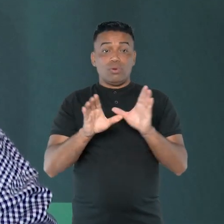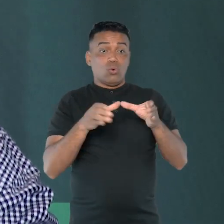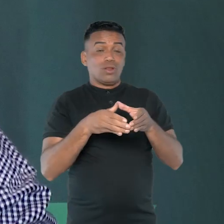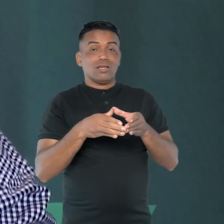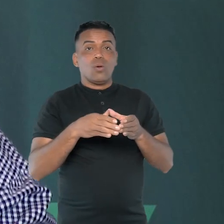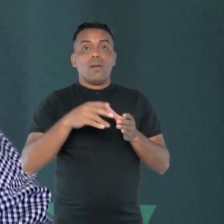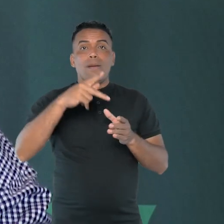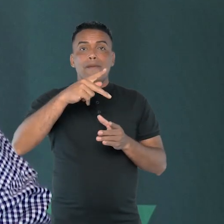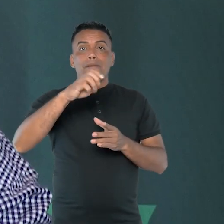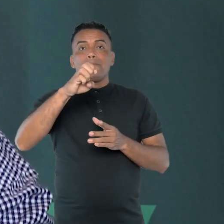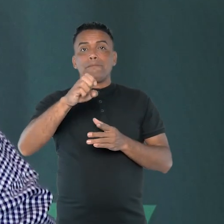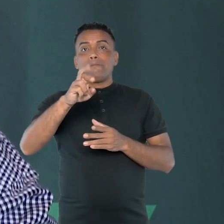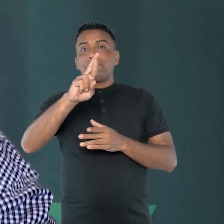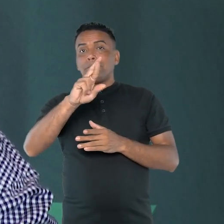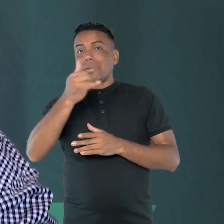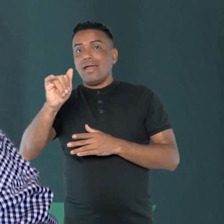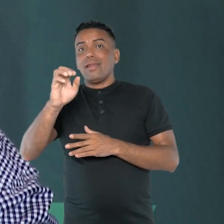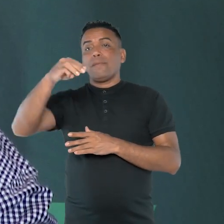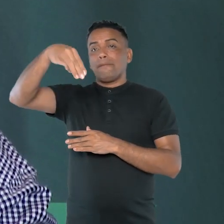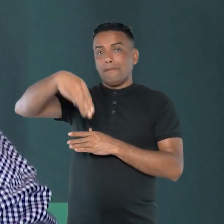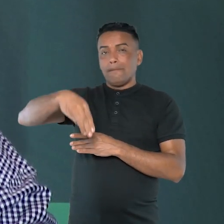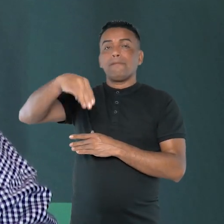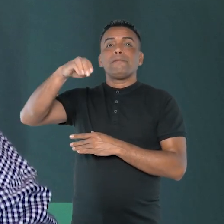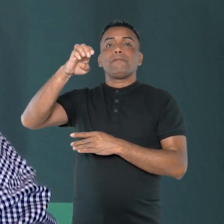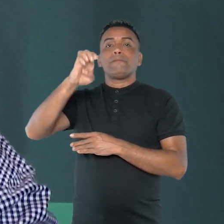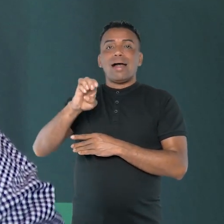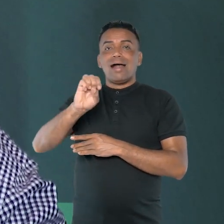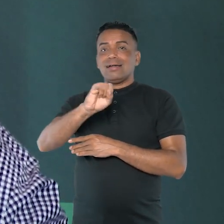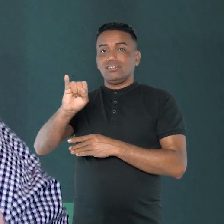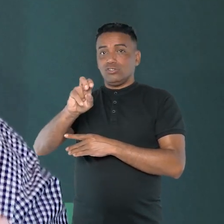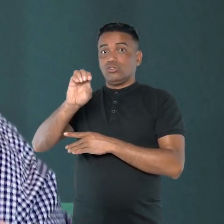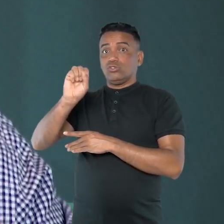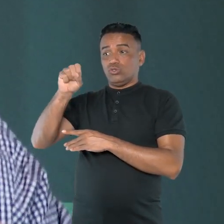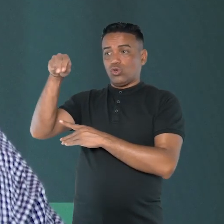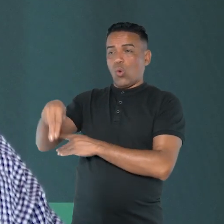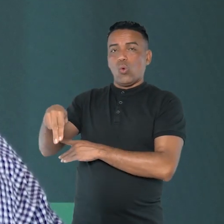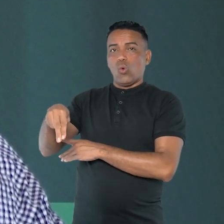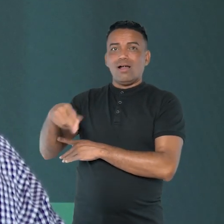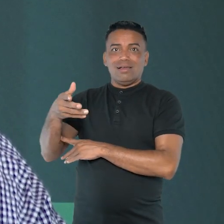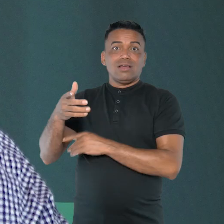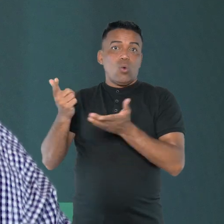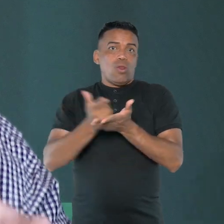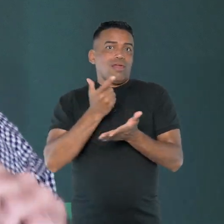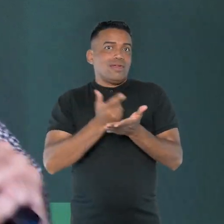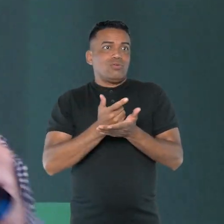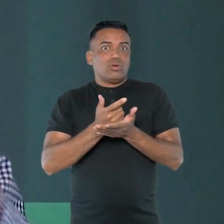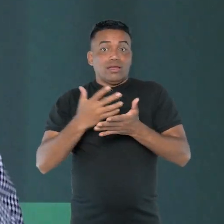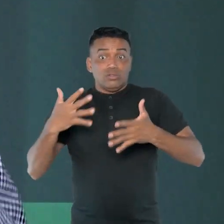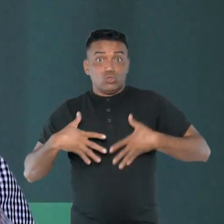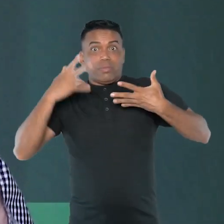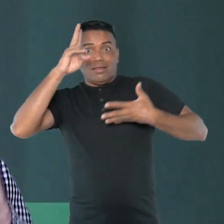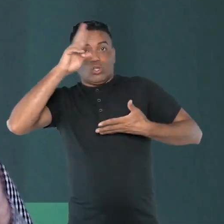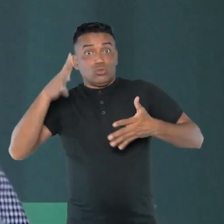Mason, que se tornou mais famosa, mas o caso do Olho de Vidro é o caso mais esquisito da carreira de Perry Mason. E eram basicamente livros de suspense, de